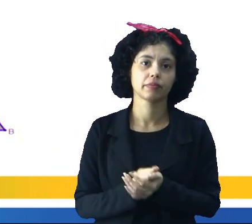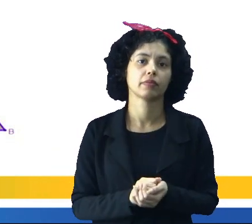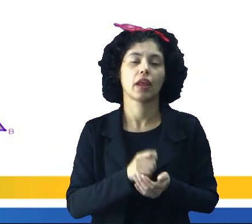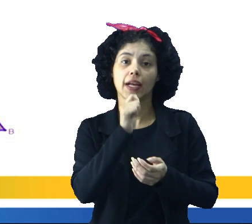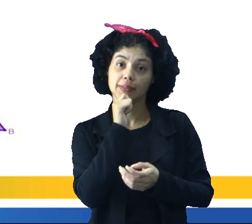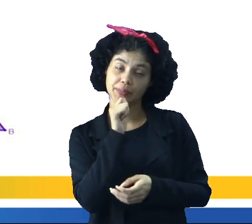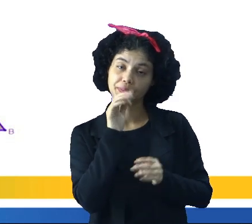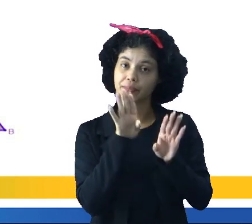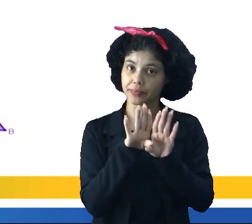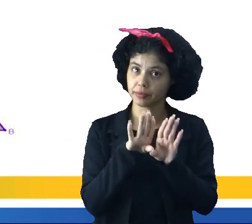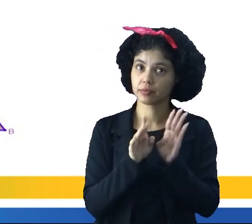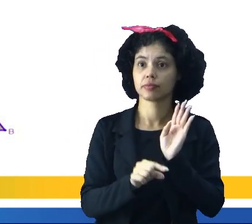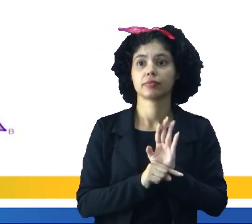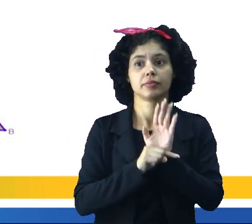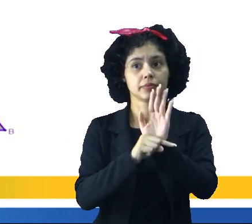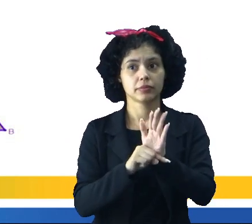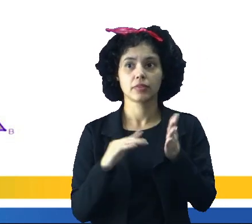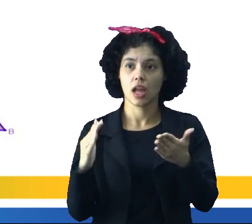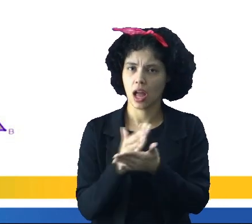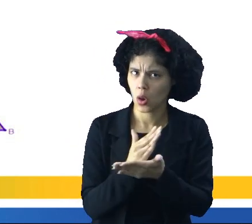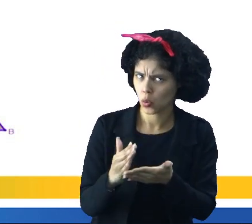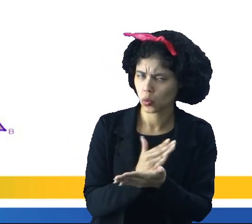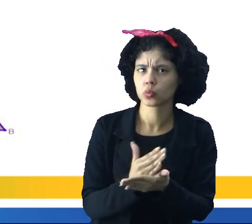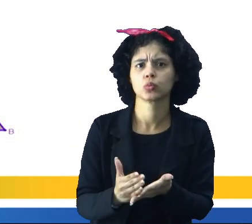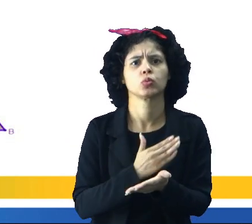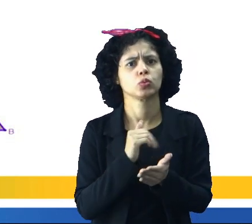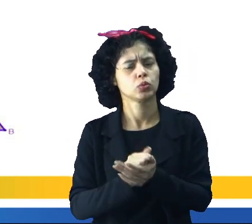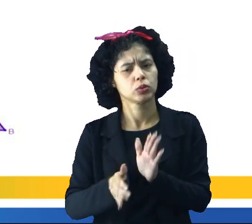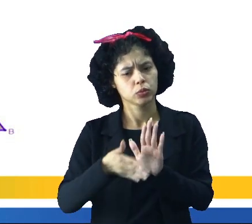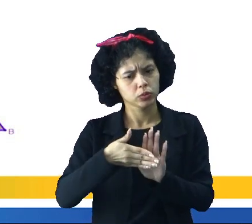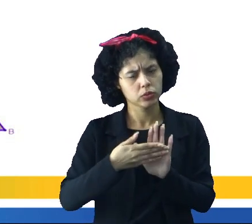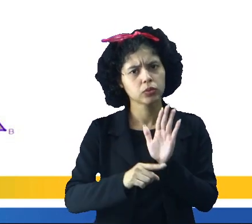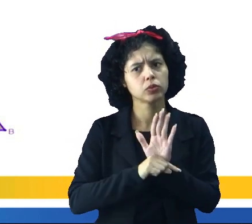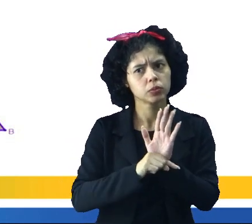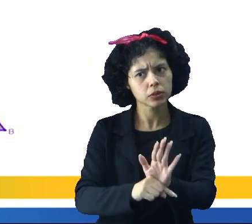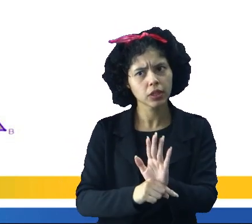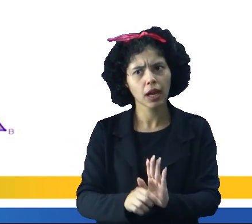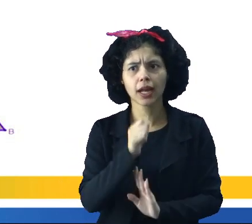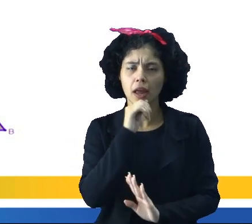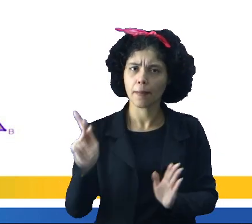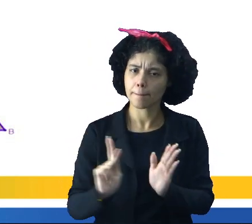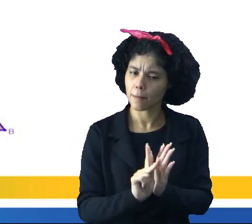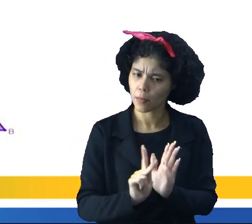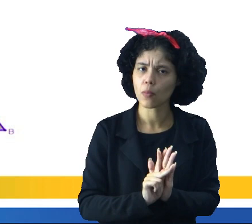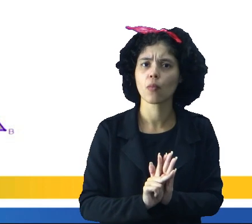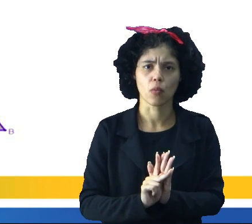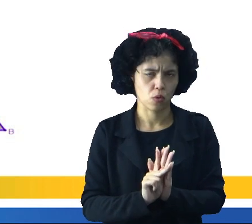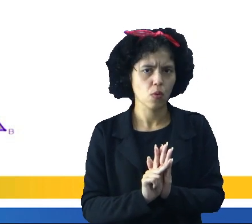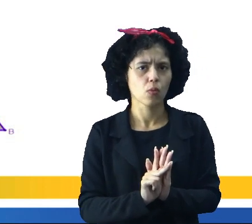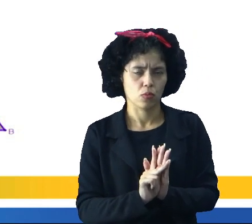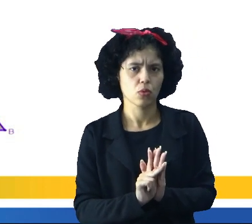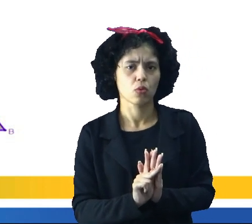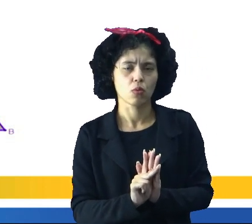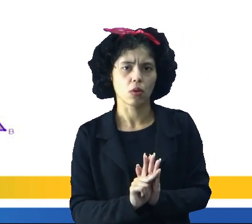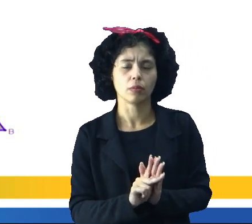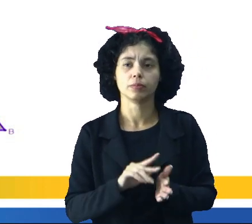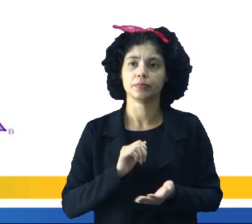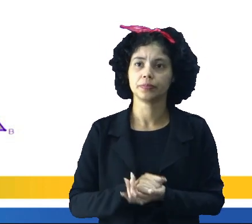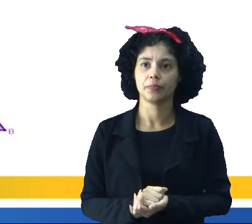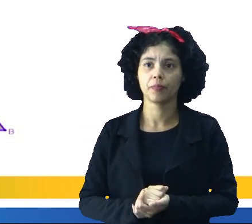E, além disso, apresenta algumas propriedades que são específicas do seu